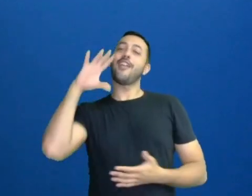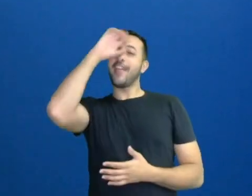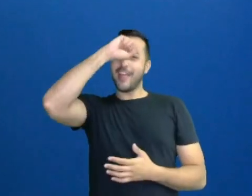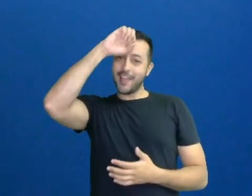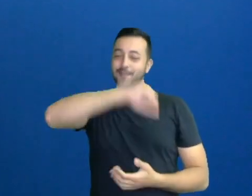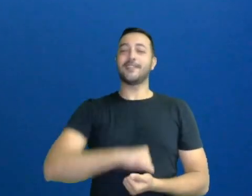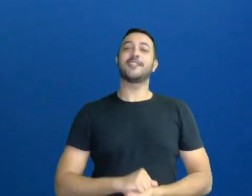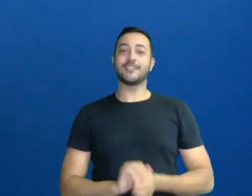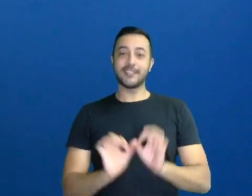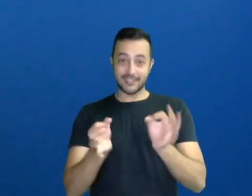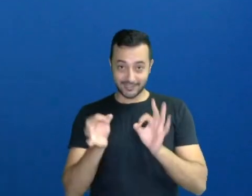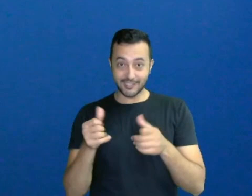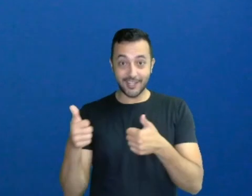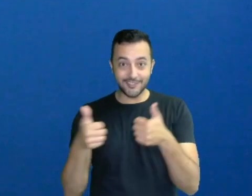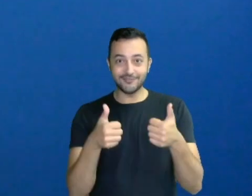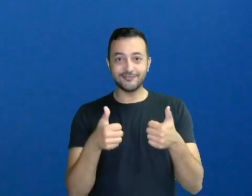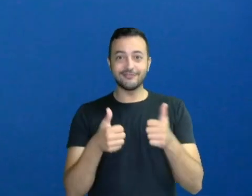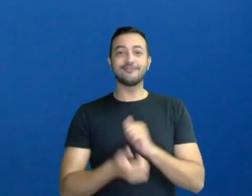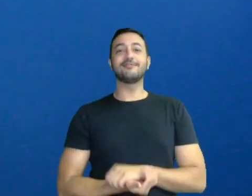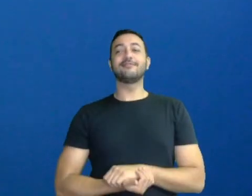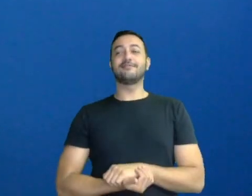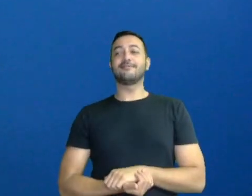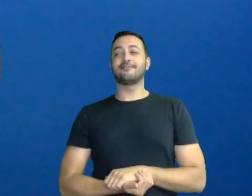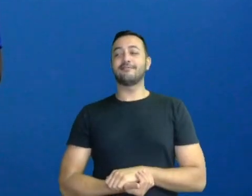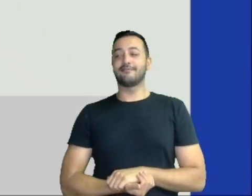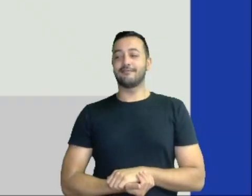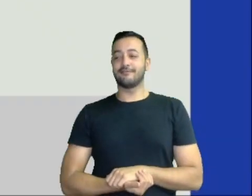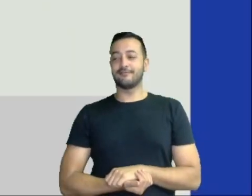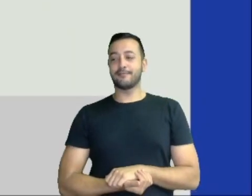a nossa aula de hoje tá certo pessoal